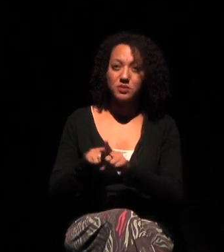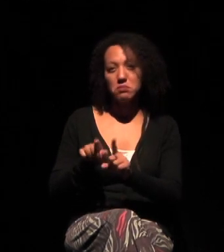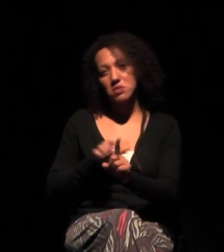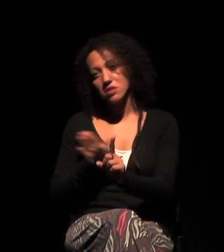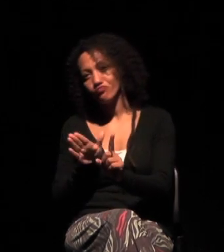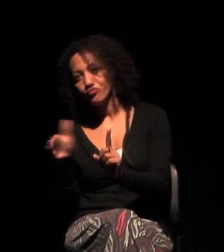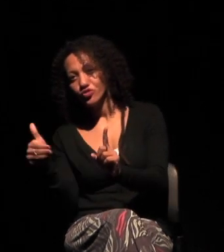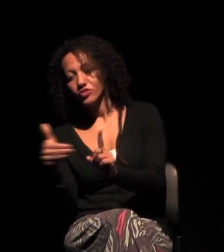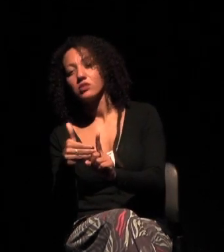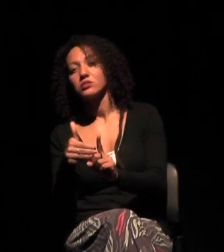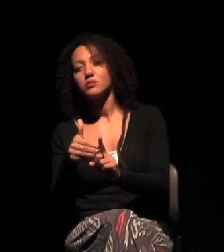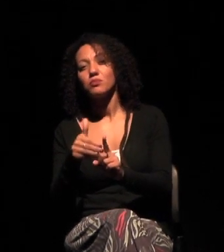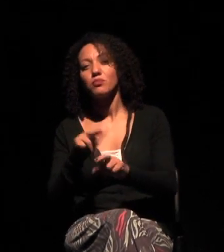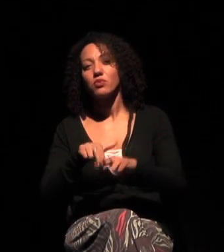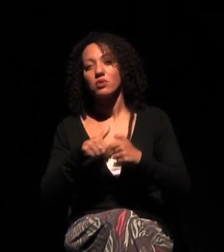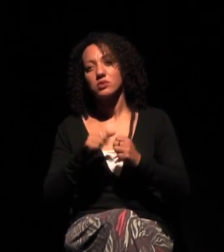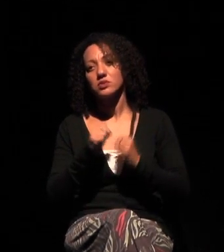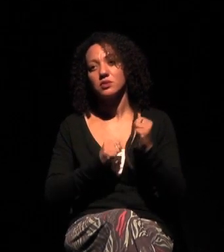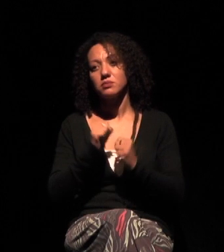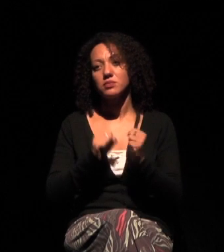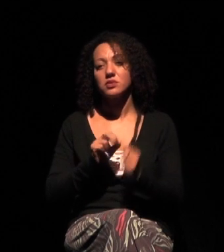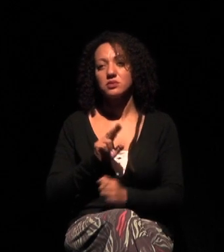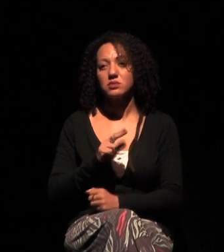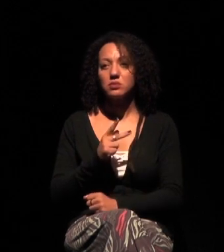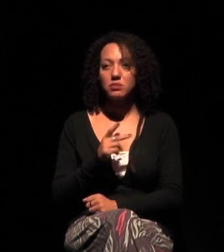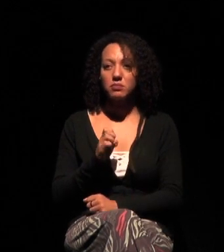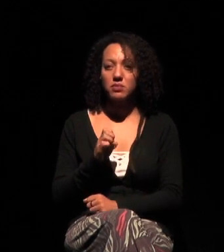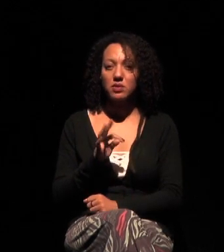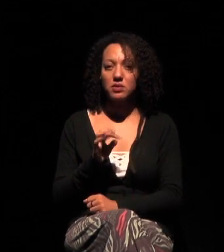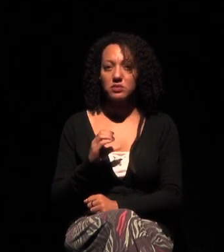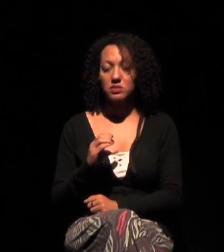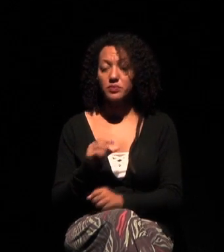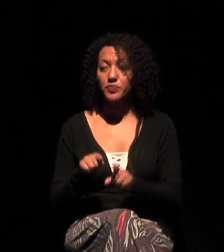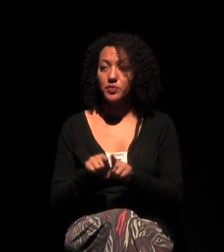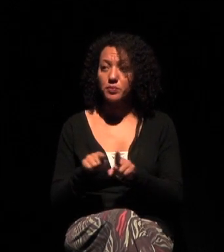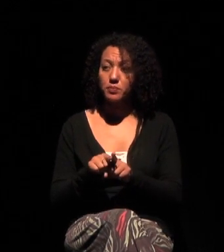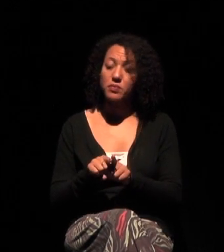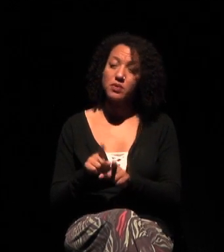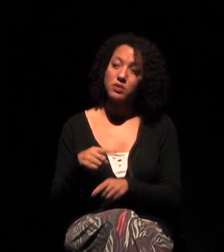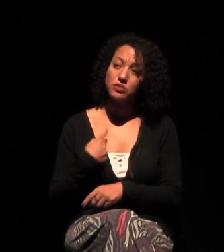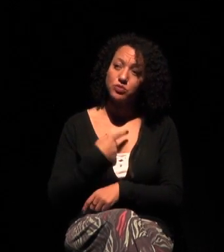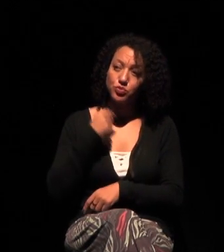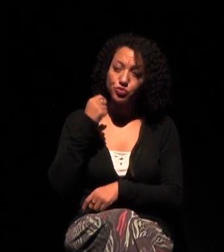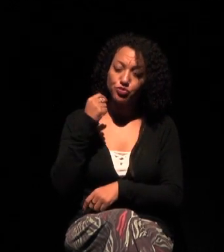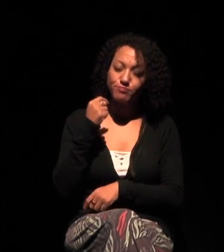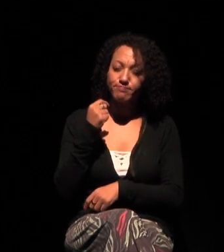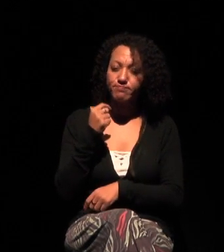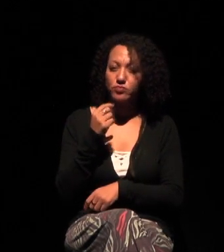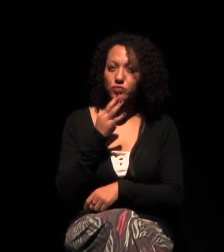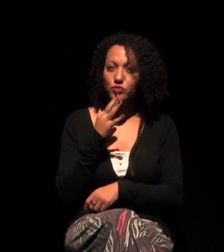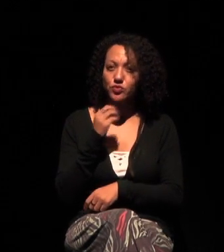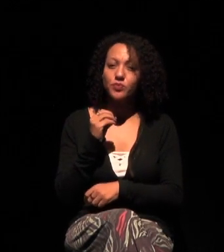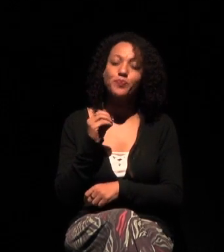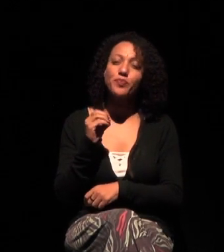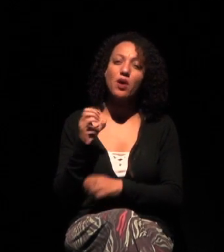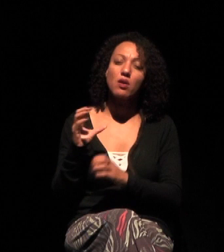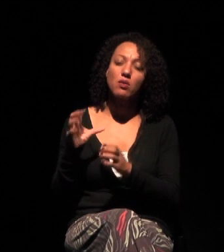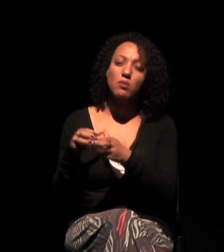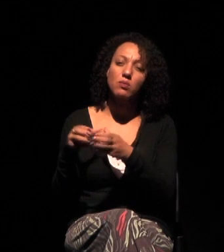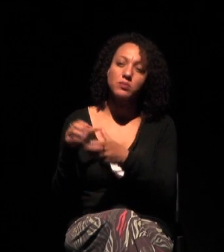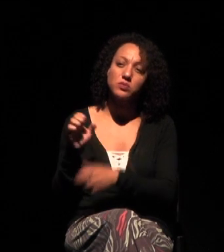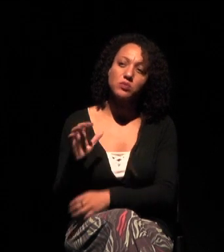empresas do pt 1 e finalmente o conhecimento que temos tido quer a nível da comissão europeia